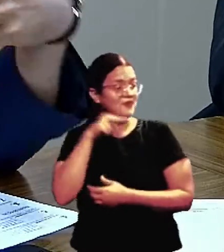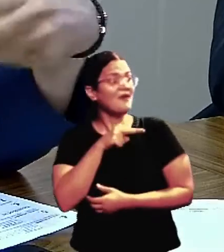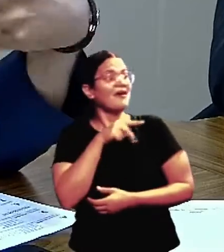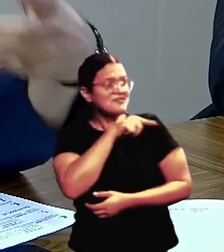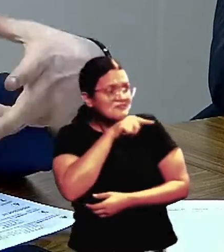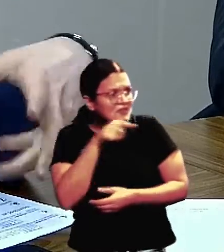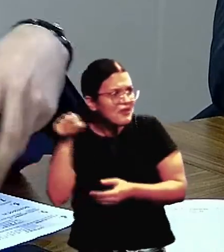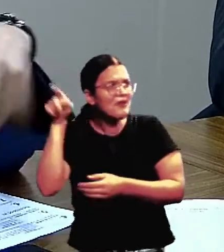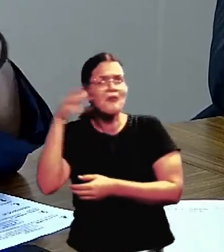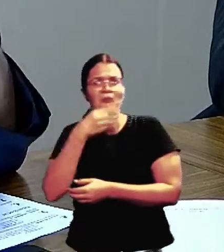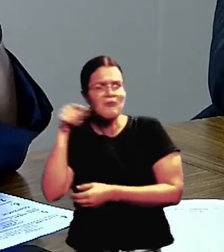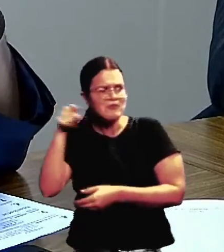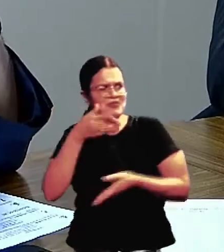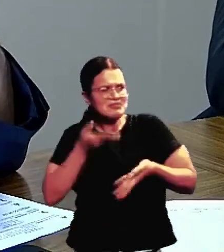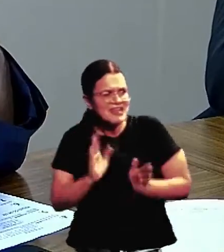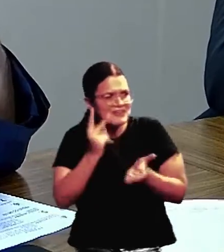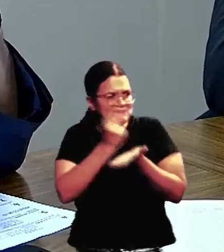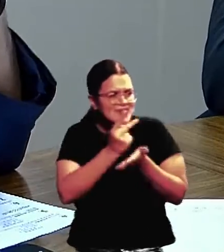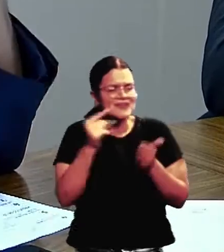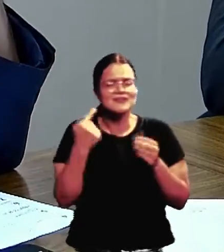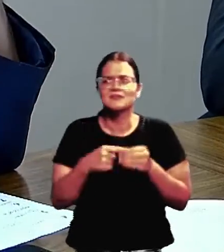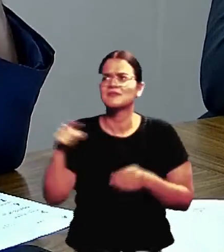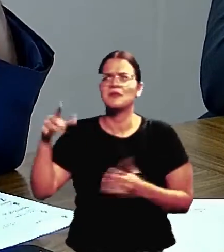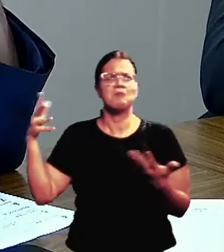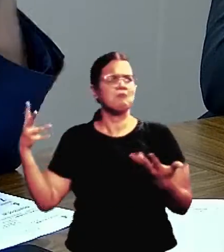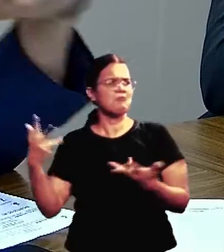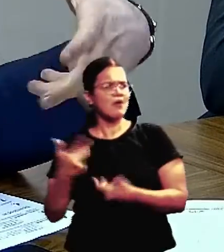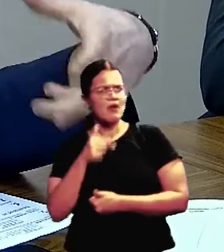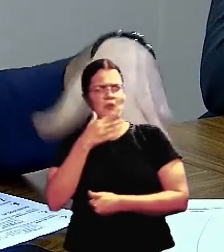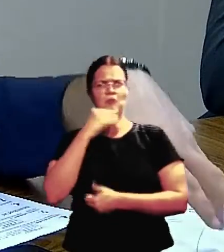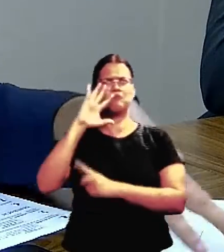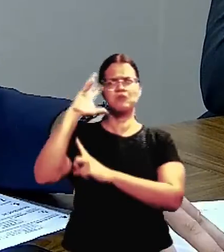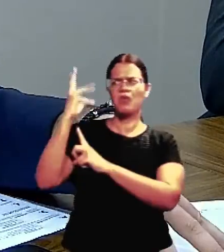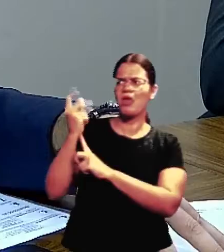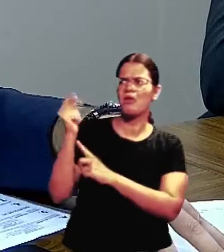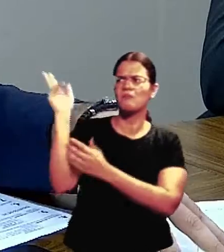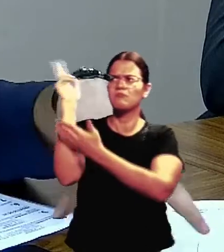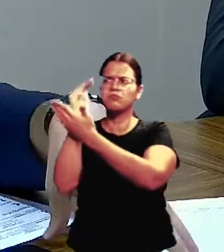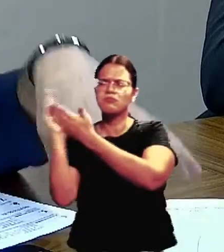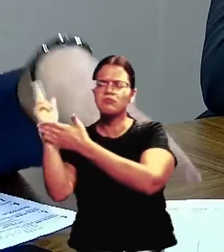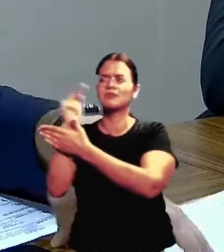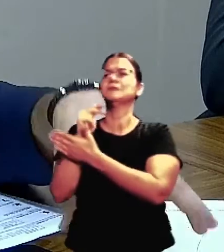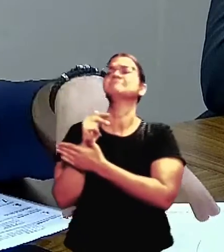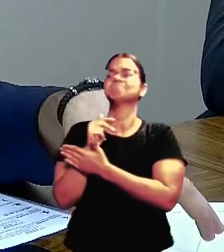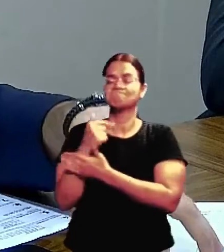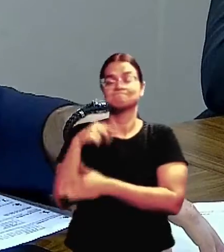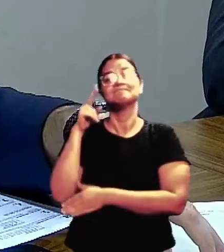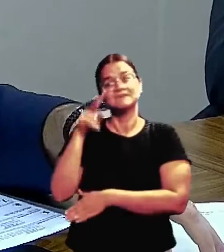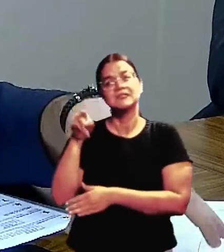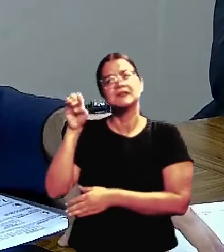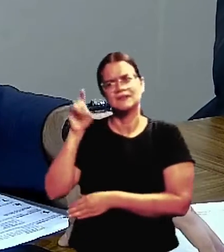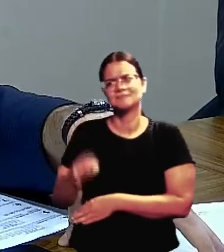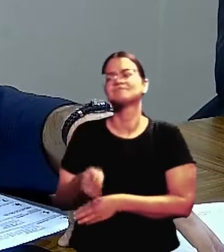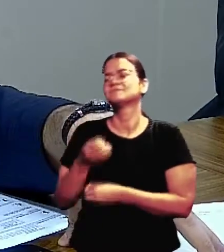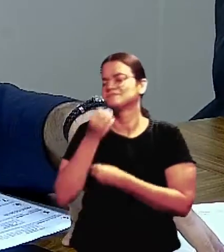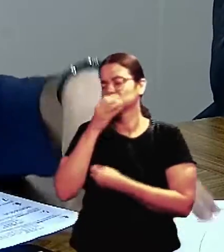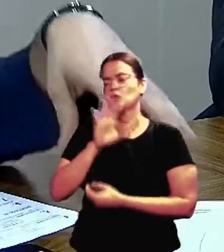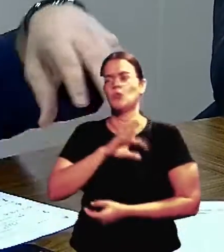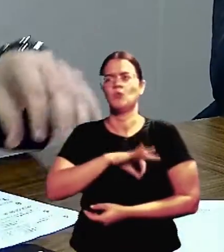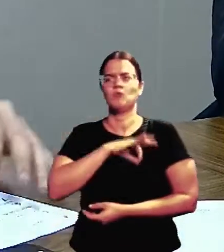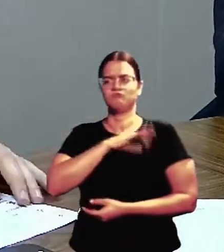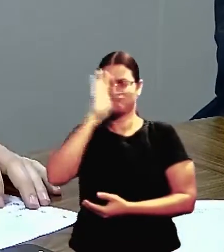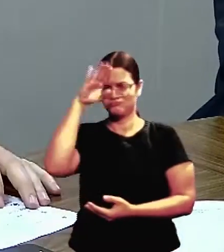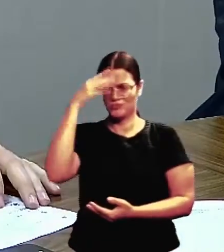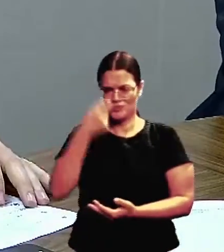e ressaltou as qualidades do poteiro como artista. Diante disso, eu acho que essa é uma justa homenagem.